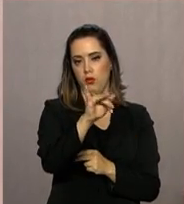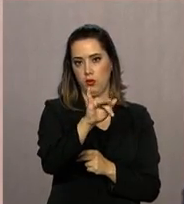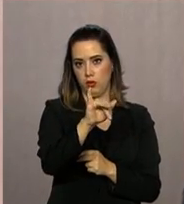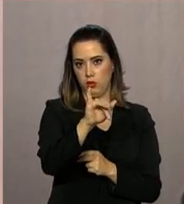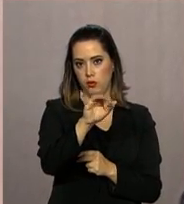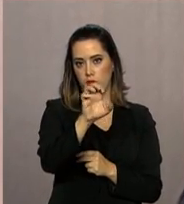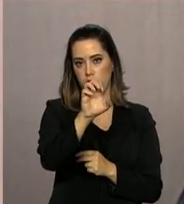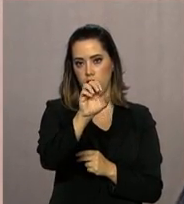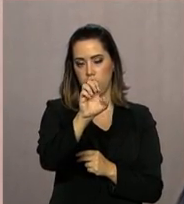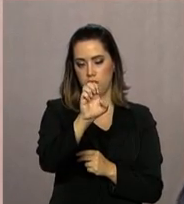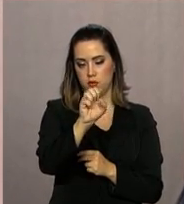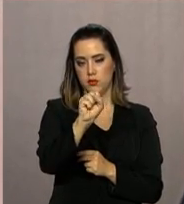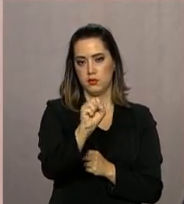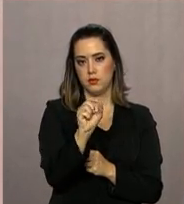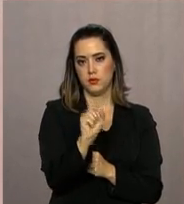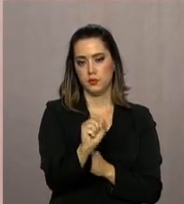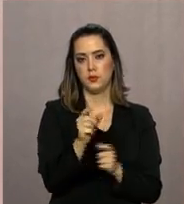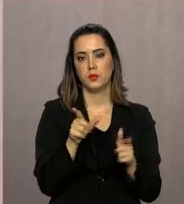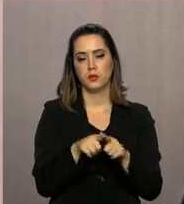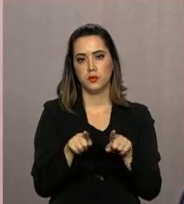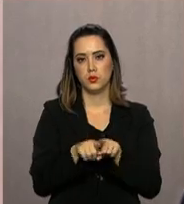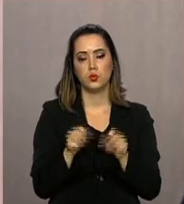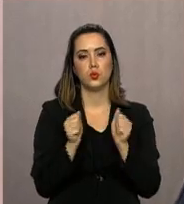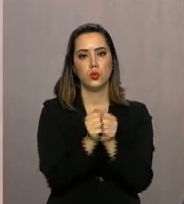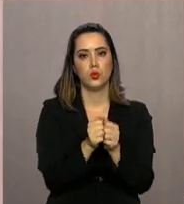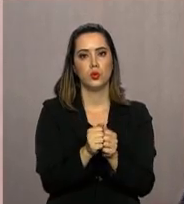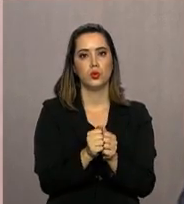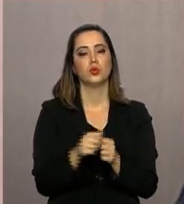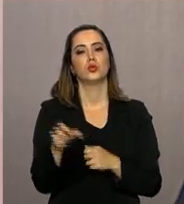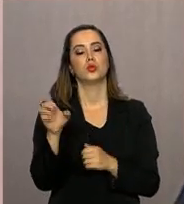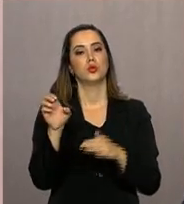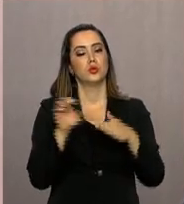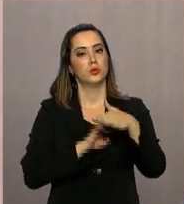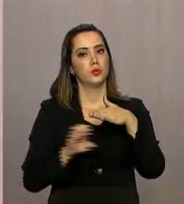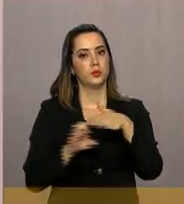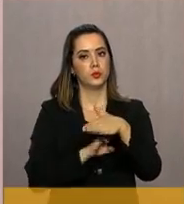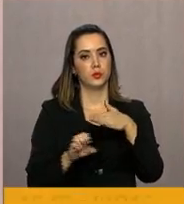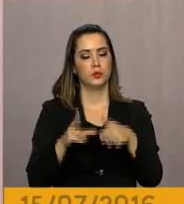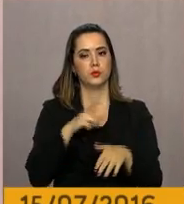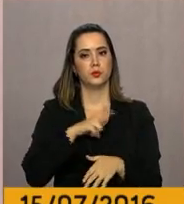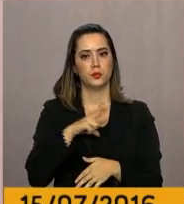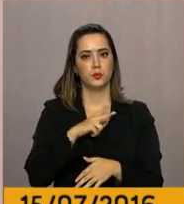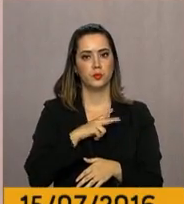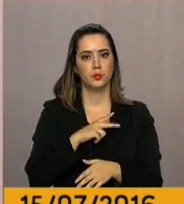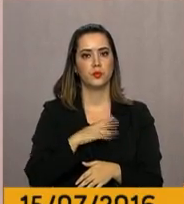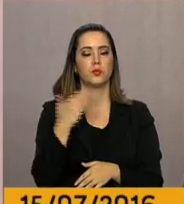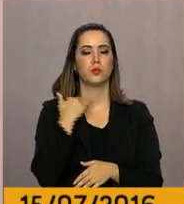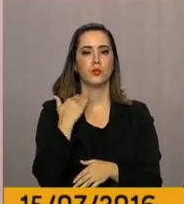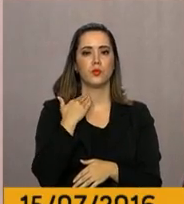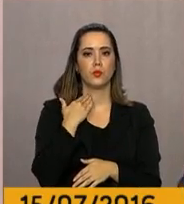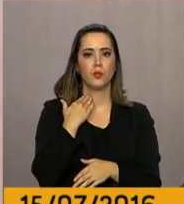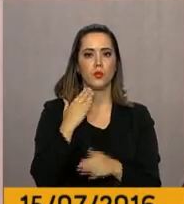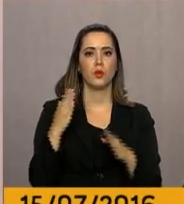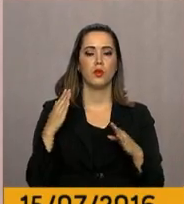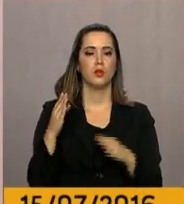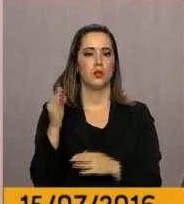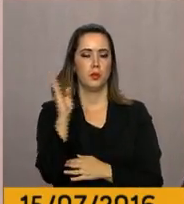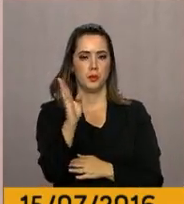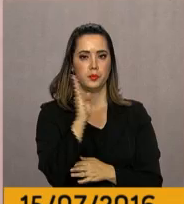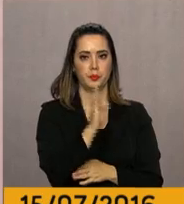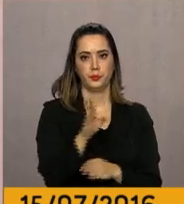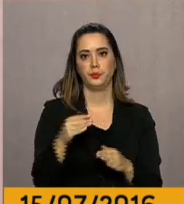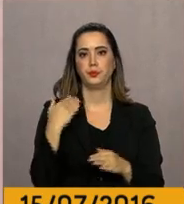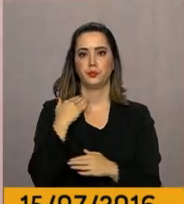envolvendo instituições privadas de ensino, evidentemente, como parte do processo, bancos, Banco do Brasil, Caixa,